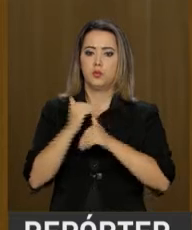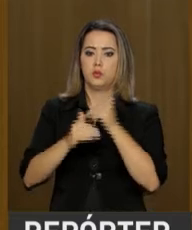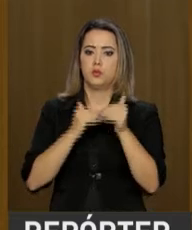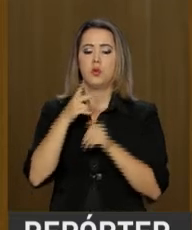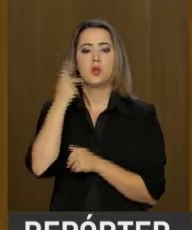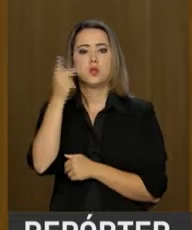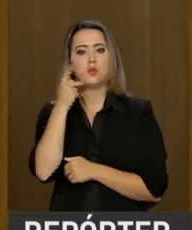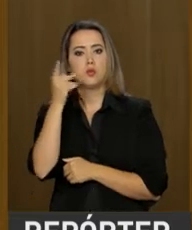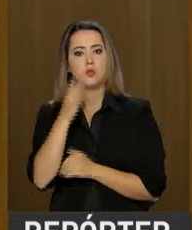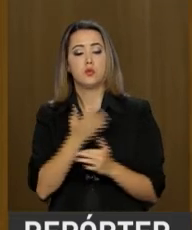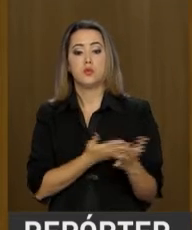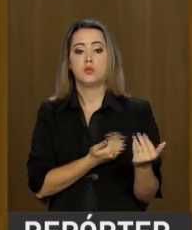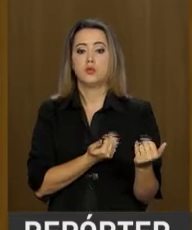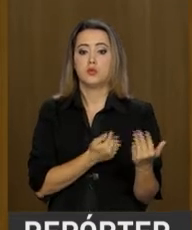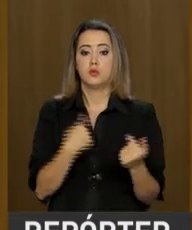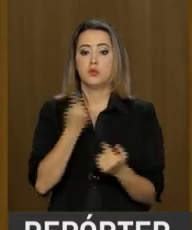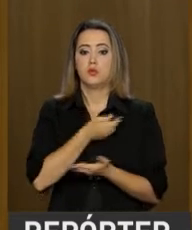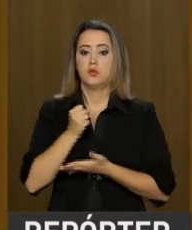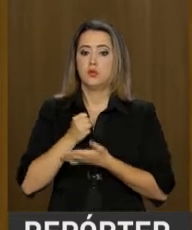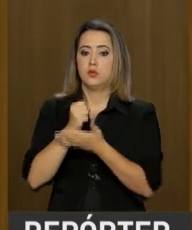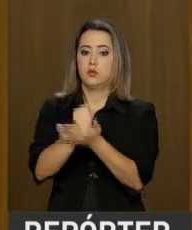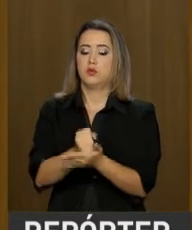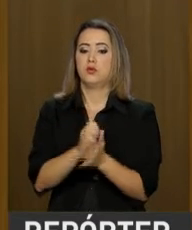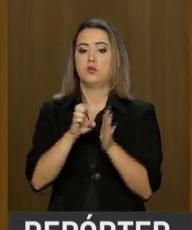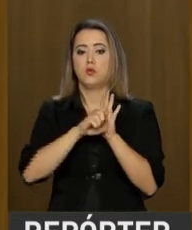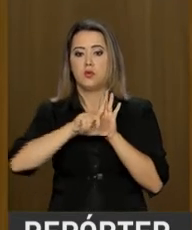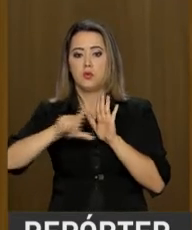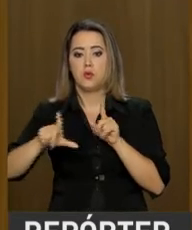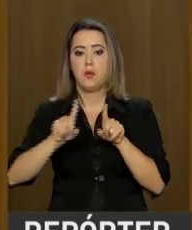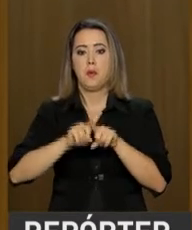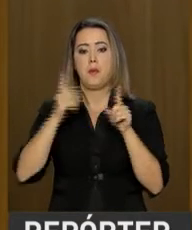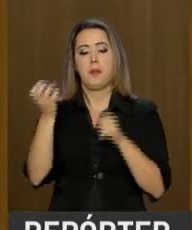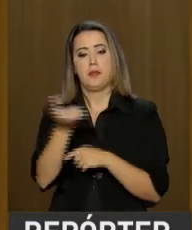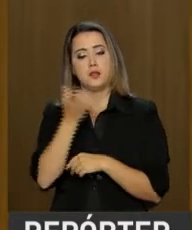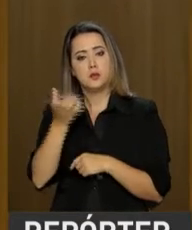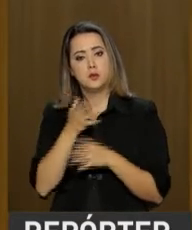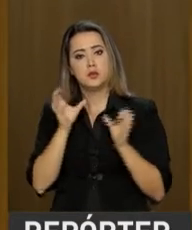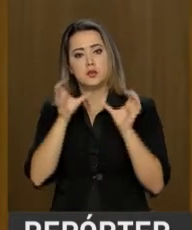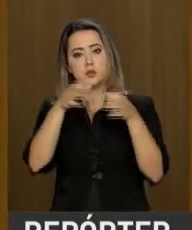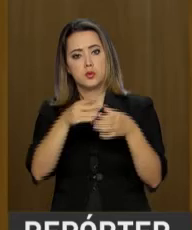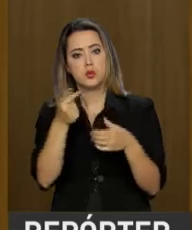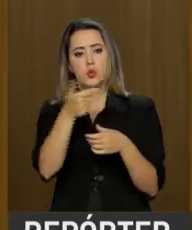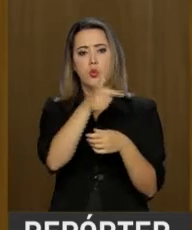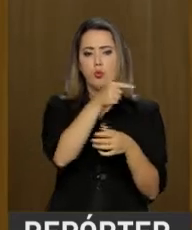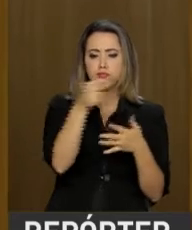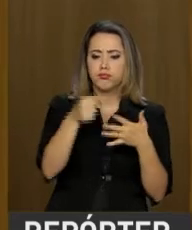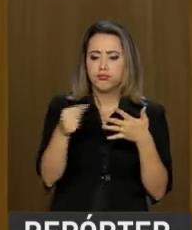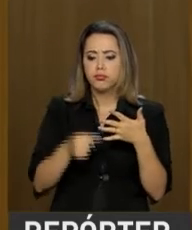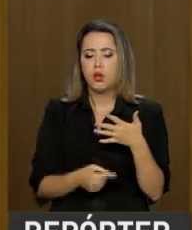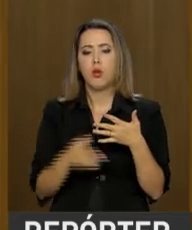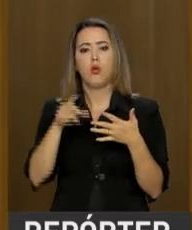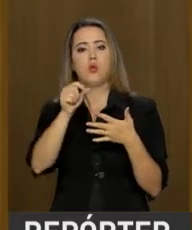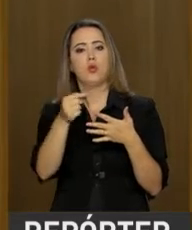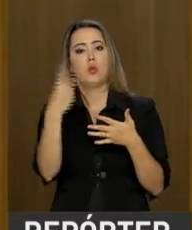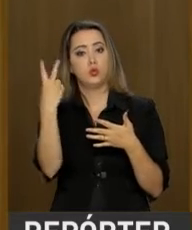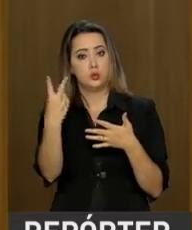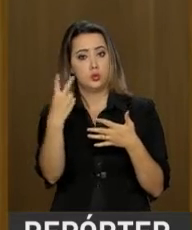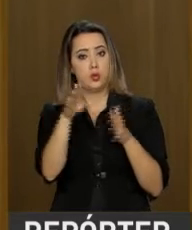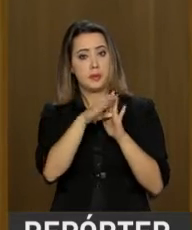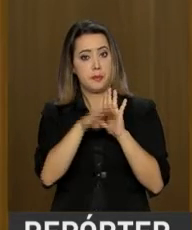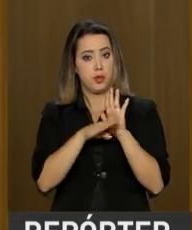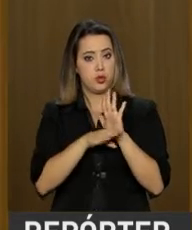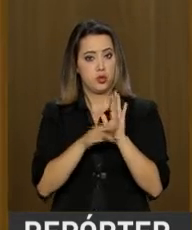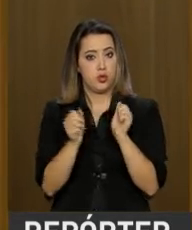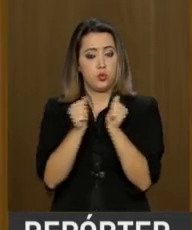políticas para a juventude nós vamos ofertar o edital mas queremos que esses agentes participem de outros dois projetos do governo federal